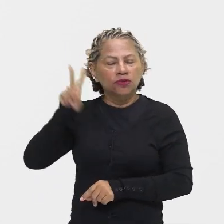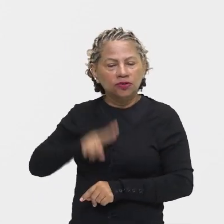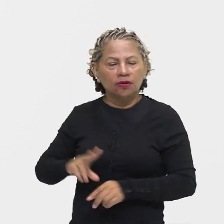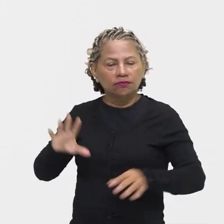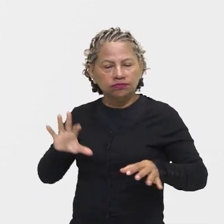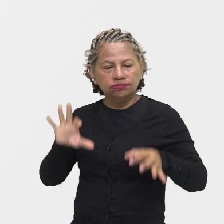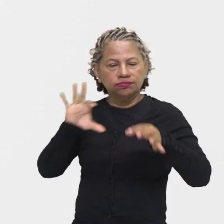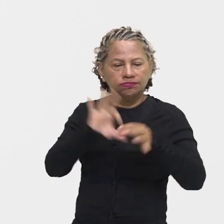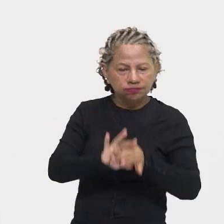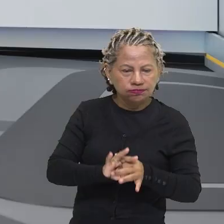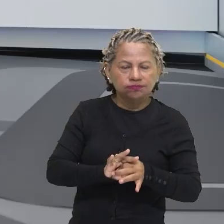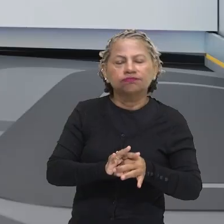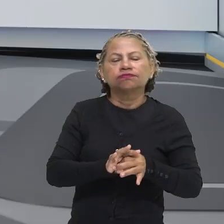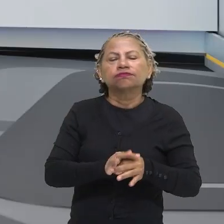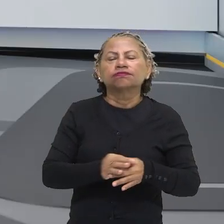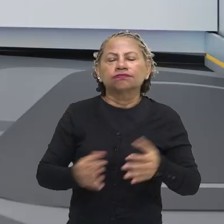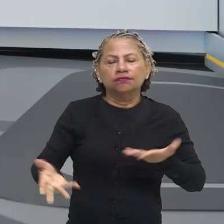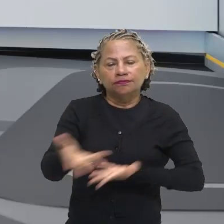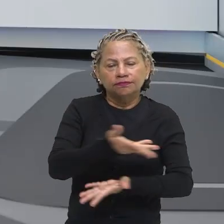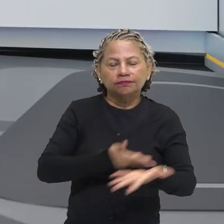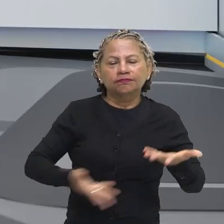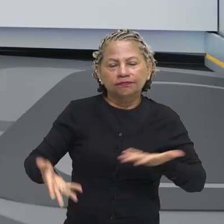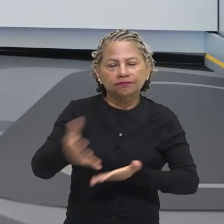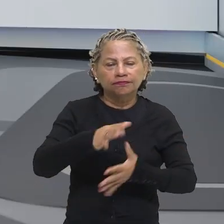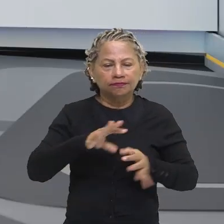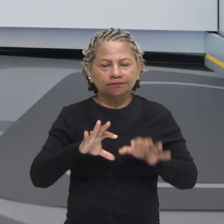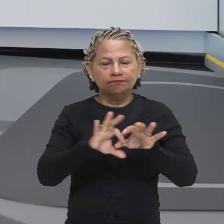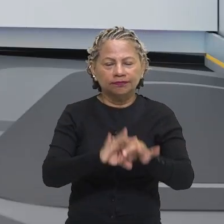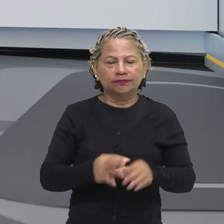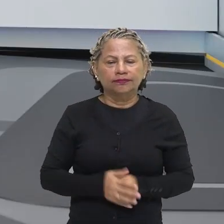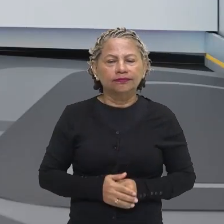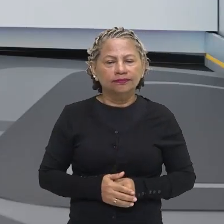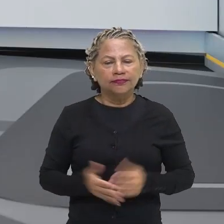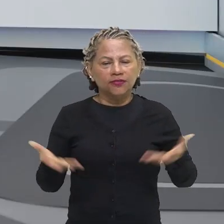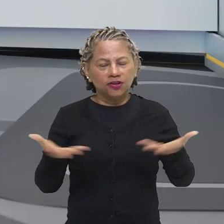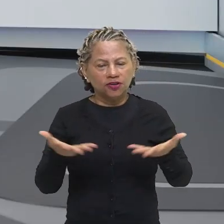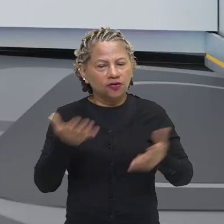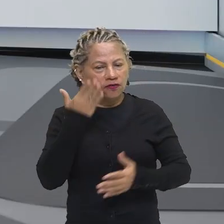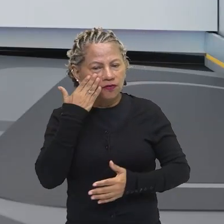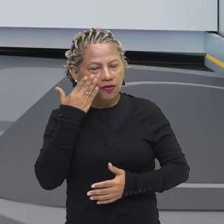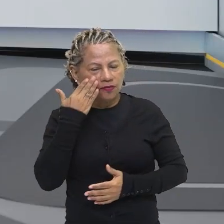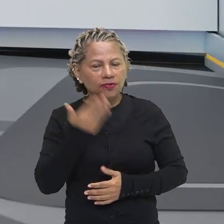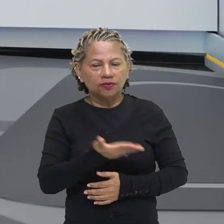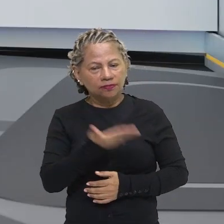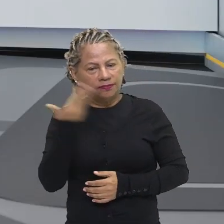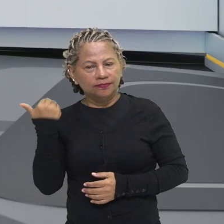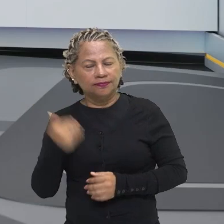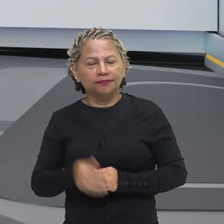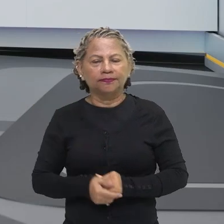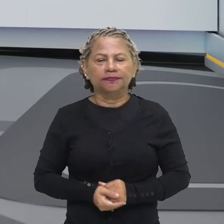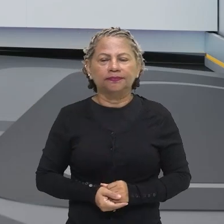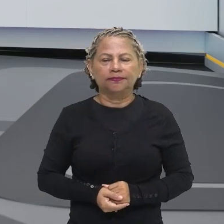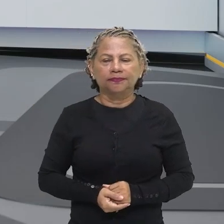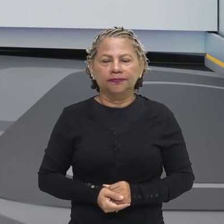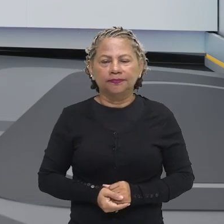participação colaborativa. Então, professor Ed, vamos para o Partiu Conhecimento? Partiu, vamos